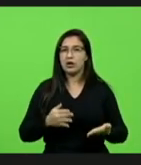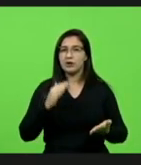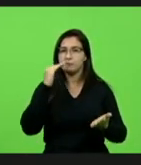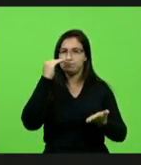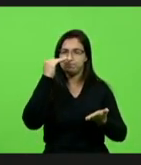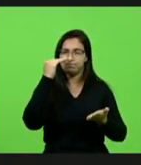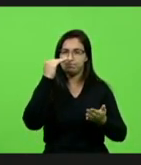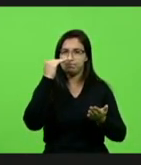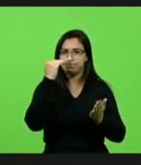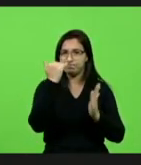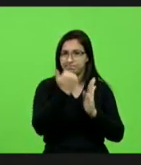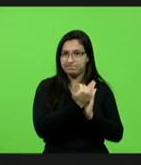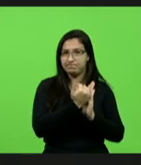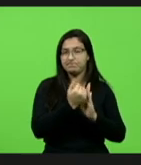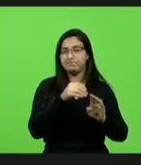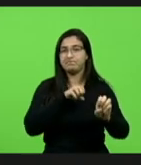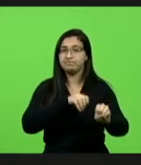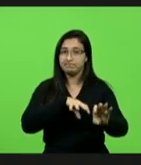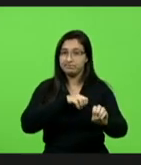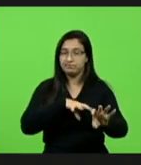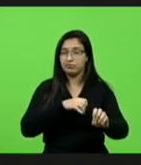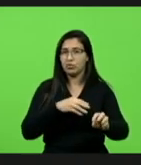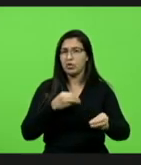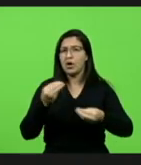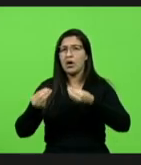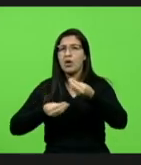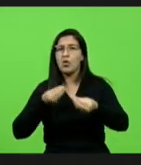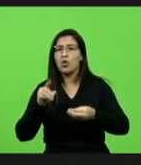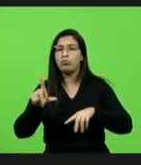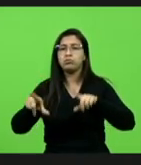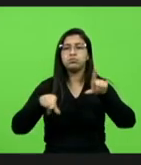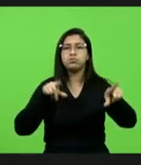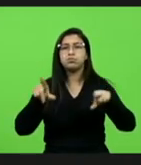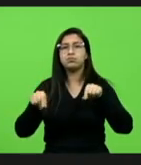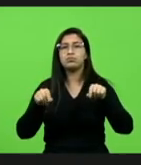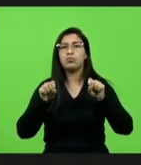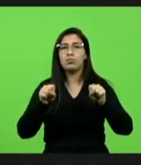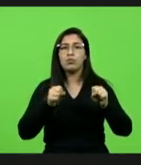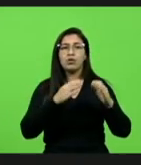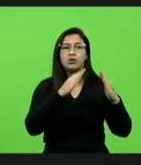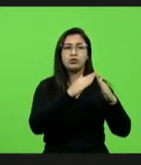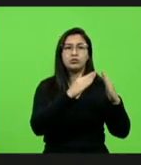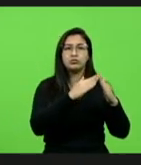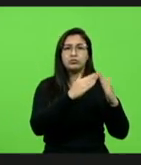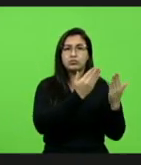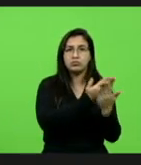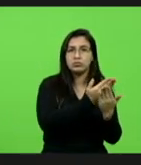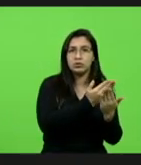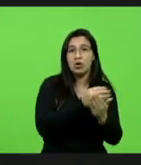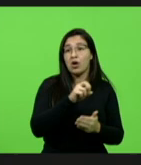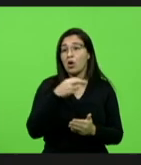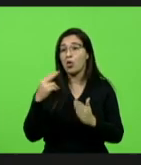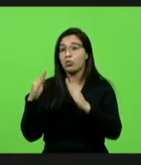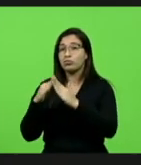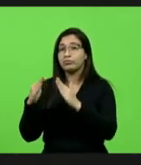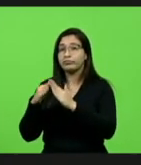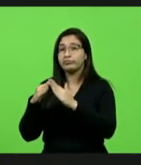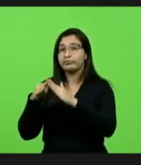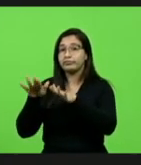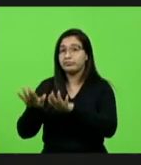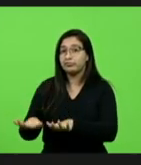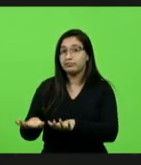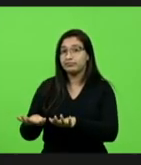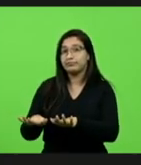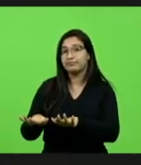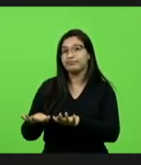educação, escolherão por que modalidade o estudante construirá a sua caminhada escolar. E, em